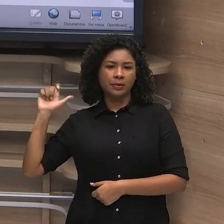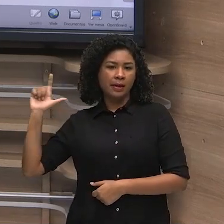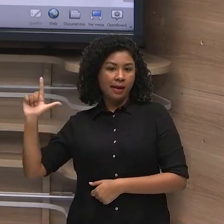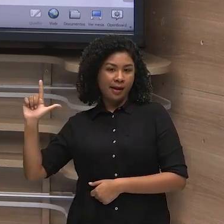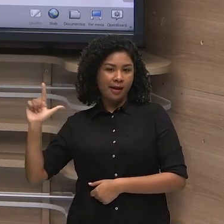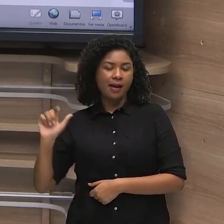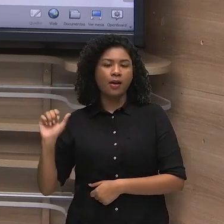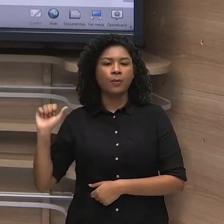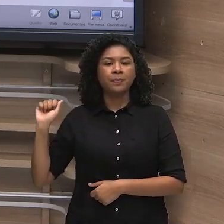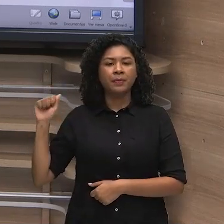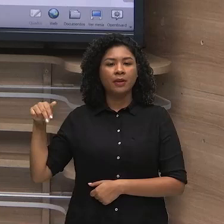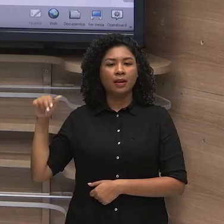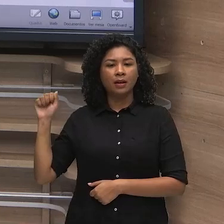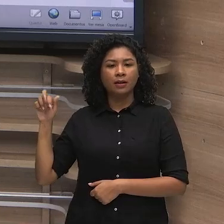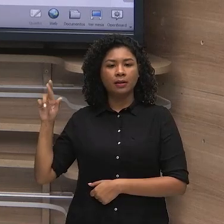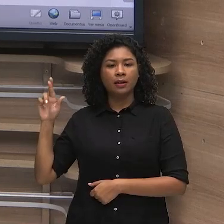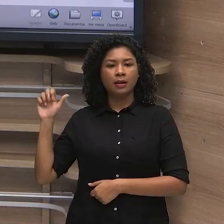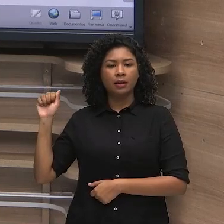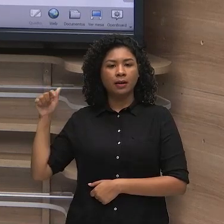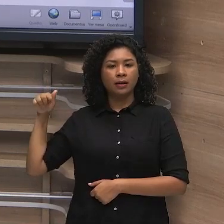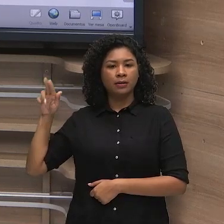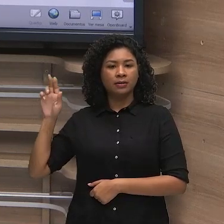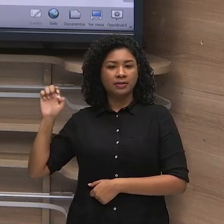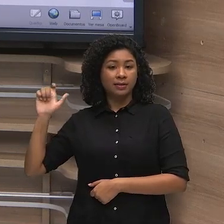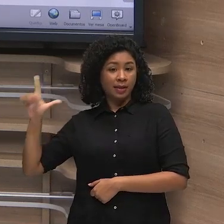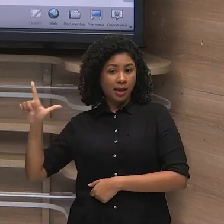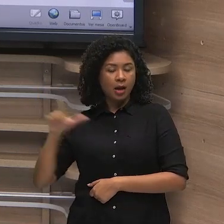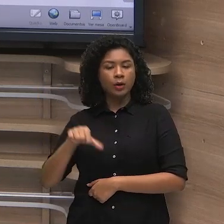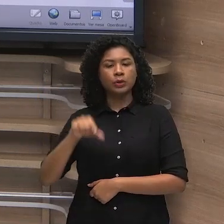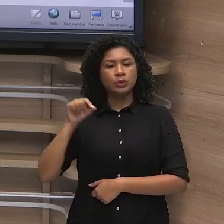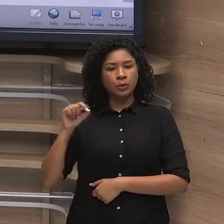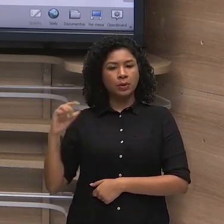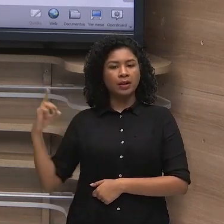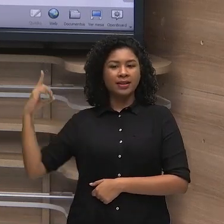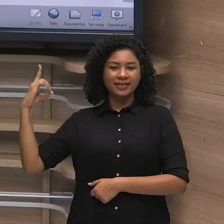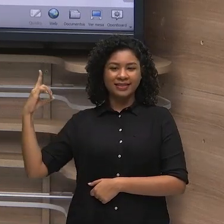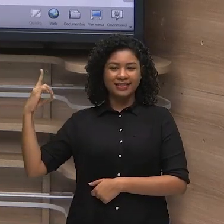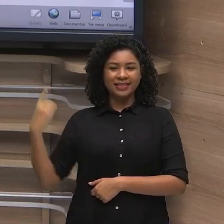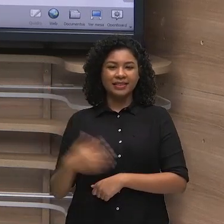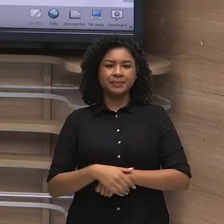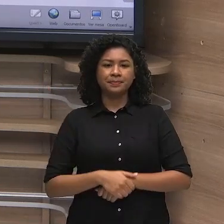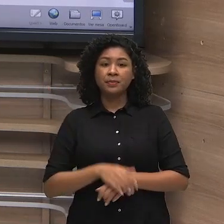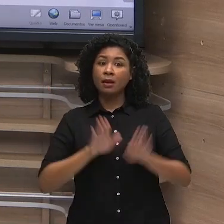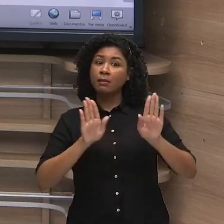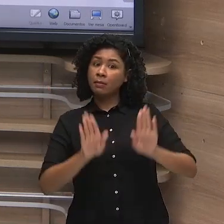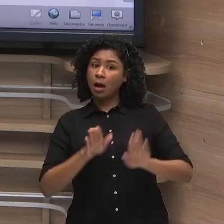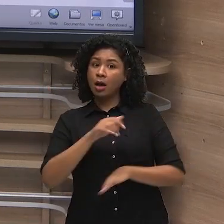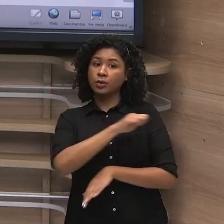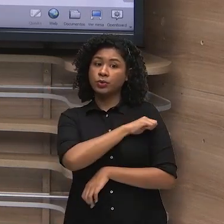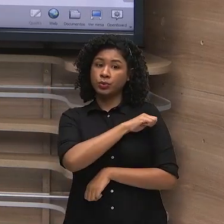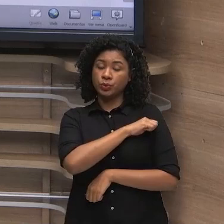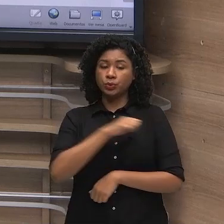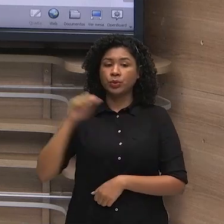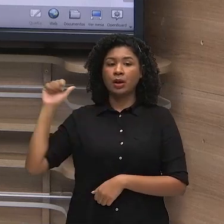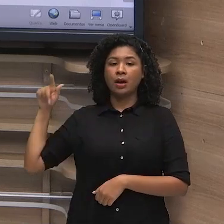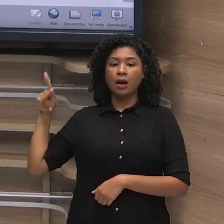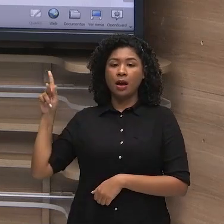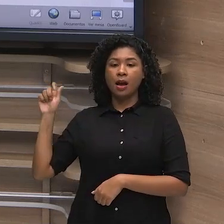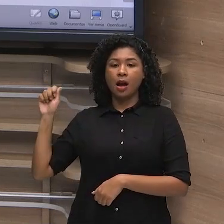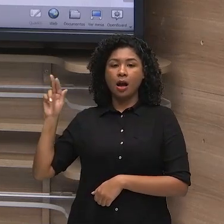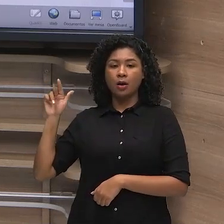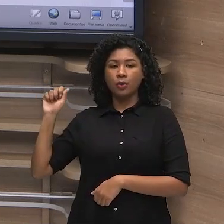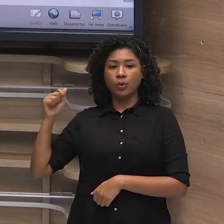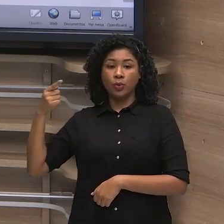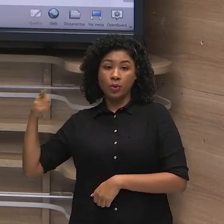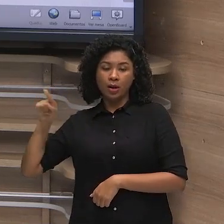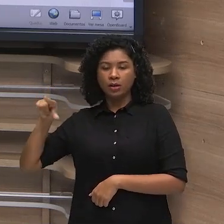Ana Raquel também respondendo para nós a alternativa D. Mas o Cauã disse para nós que é letra C. Então, estamos